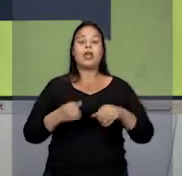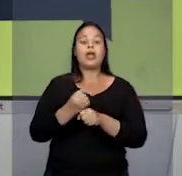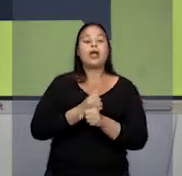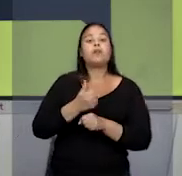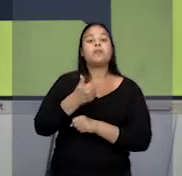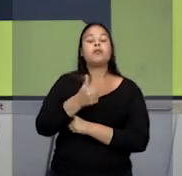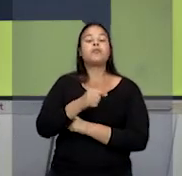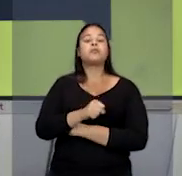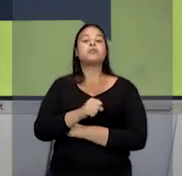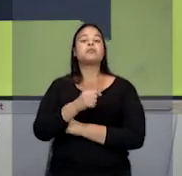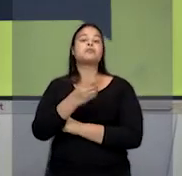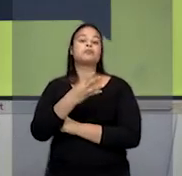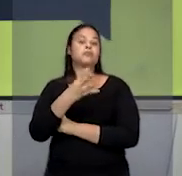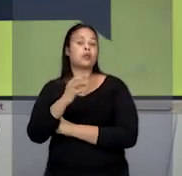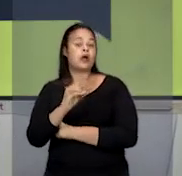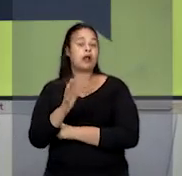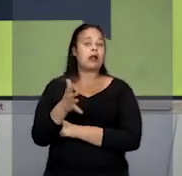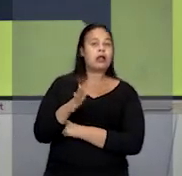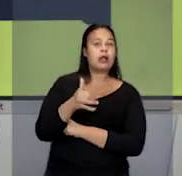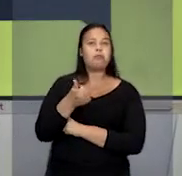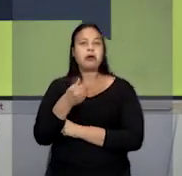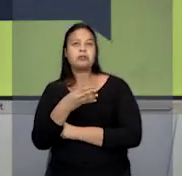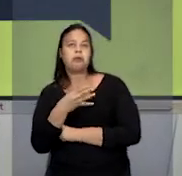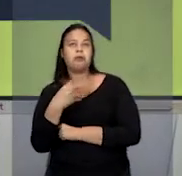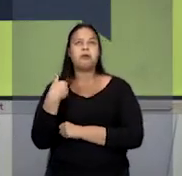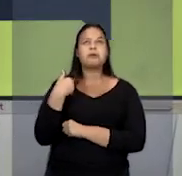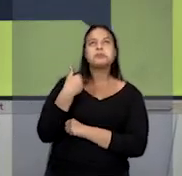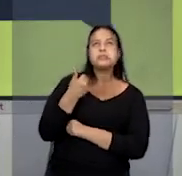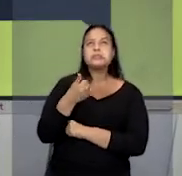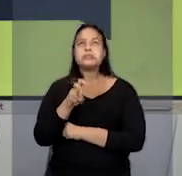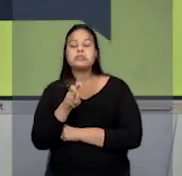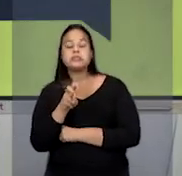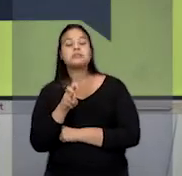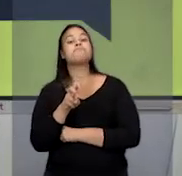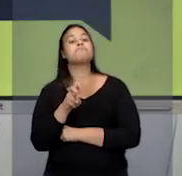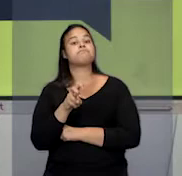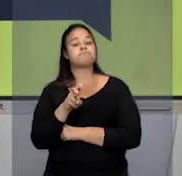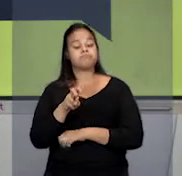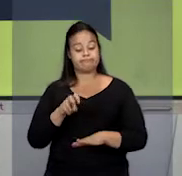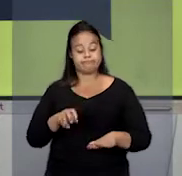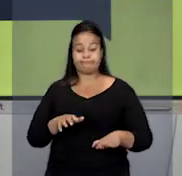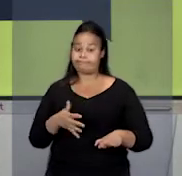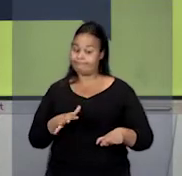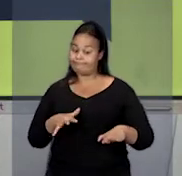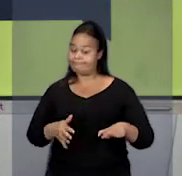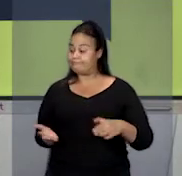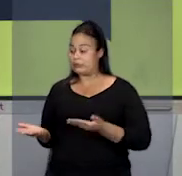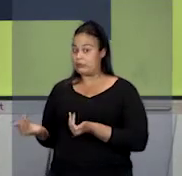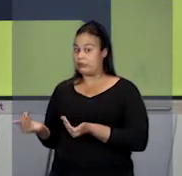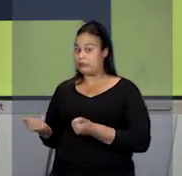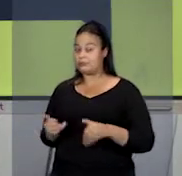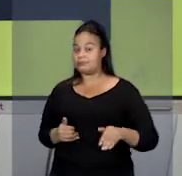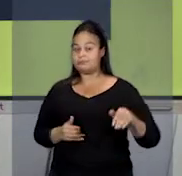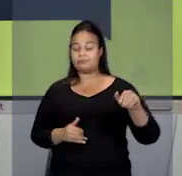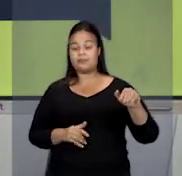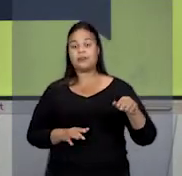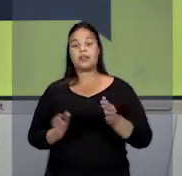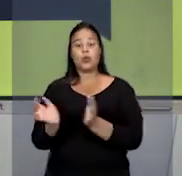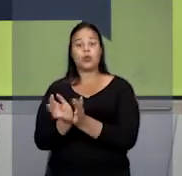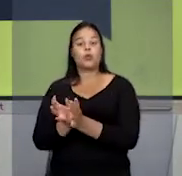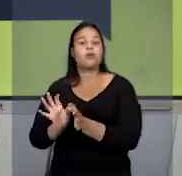1840, ele tem de 14 para 15 anos, ou seja, ainda era menor. O que acontece? Os